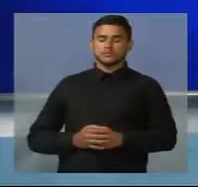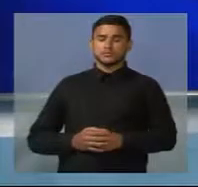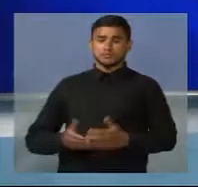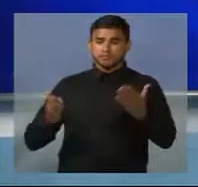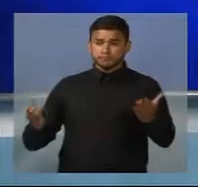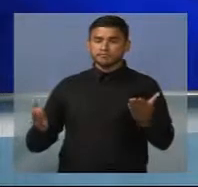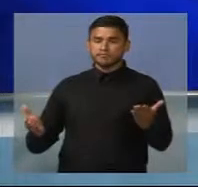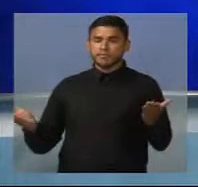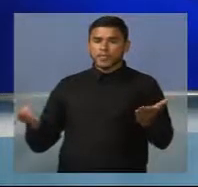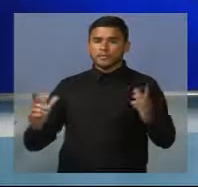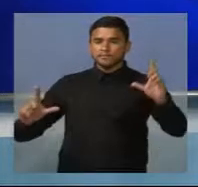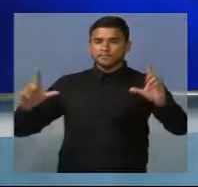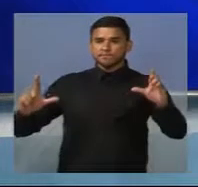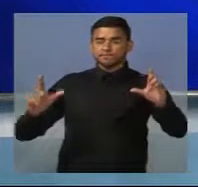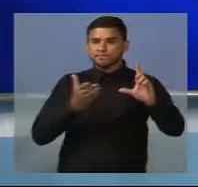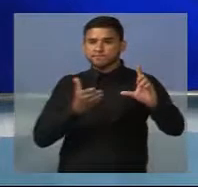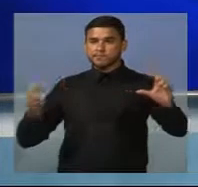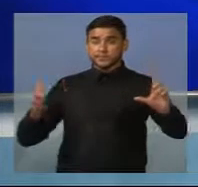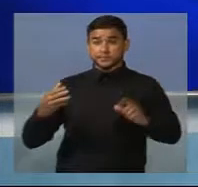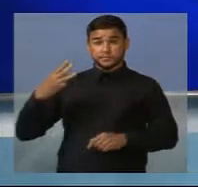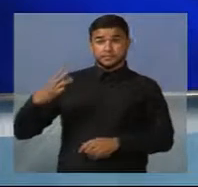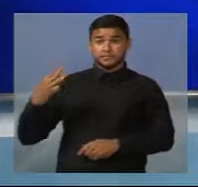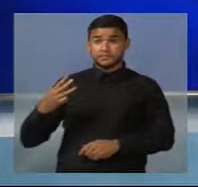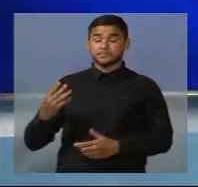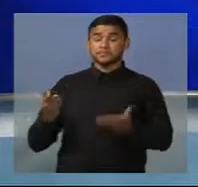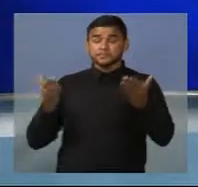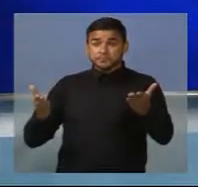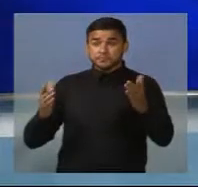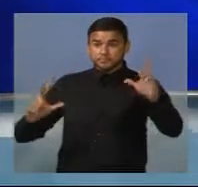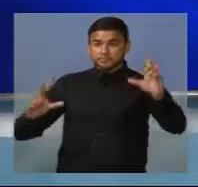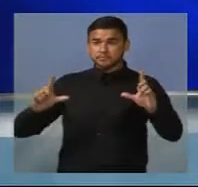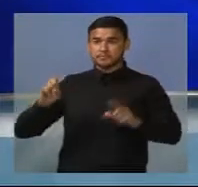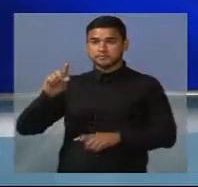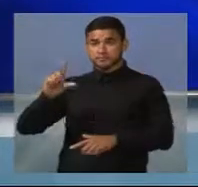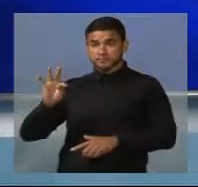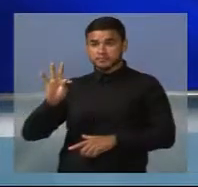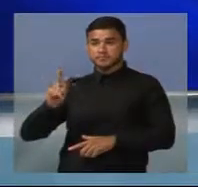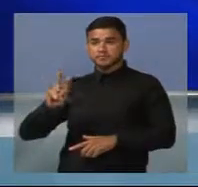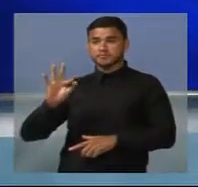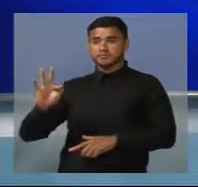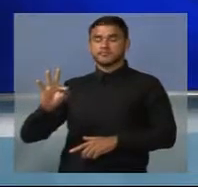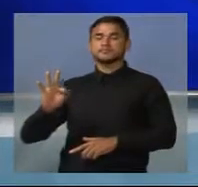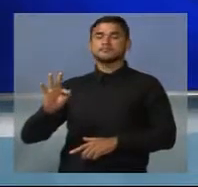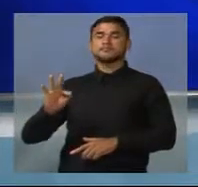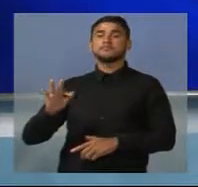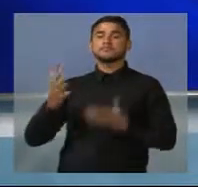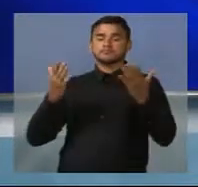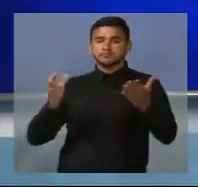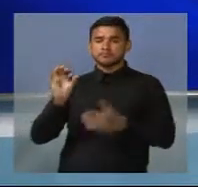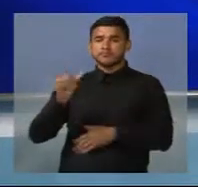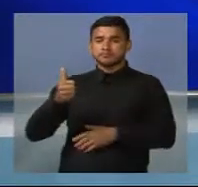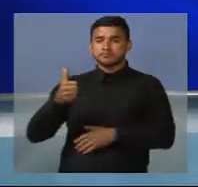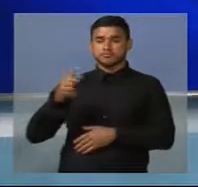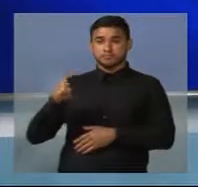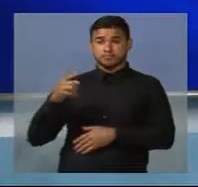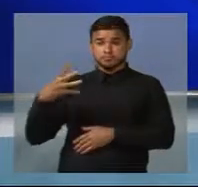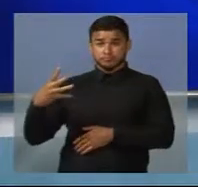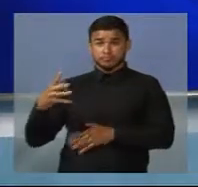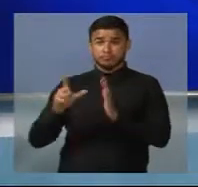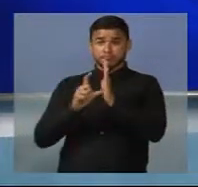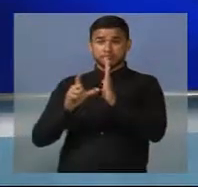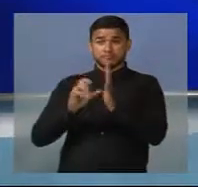Estamos de volta com o terceiro e último bloco do programa Observatório pela TV Fortaleza, canal 6 da Multiplay e 61.4